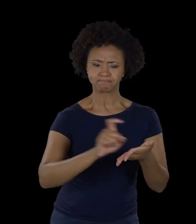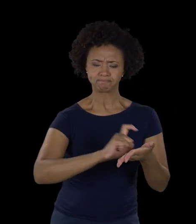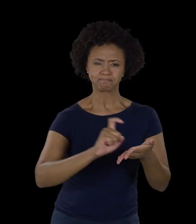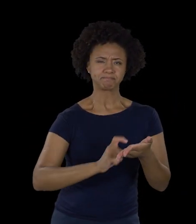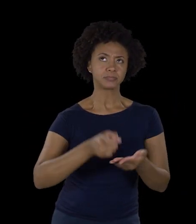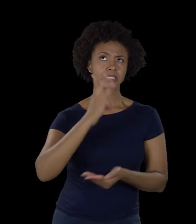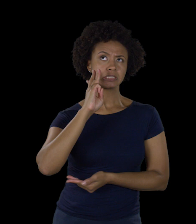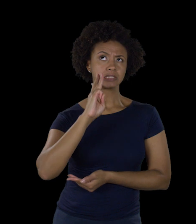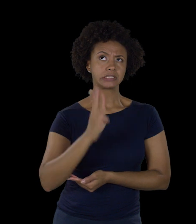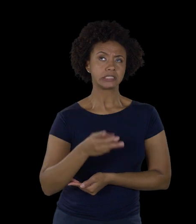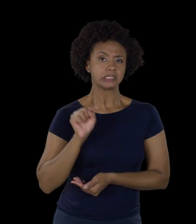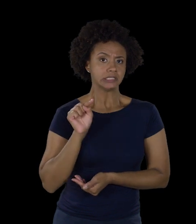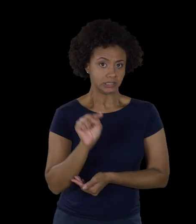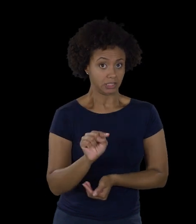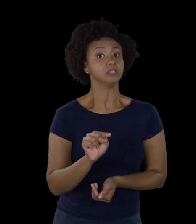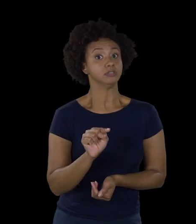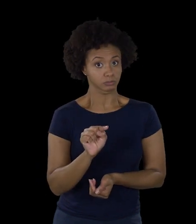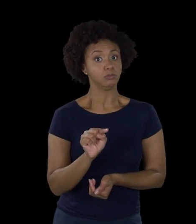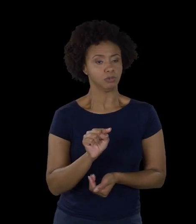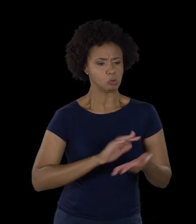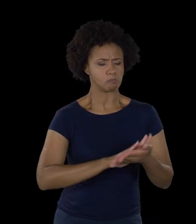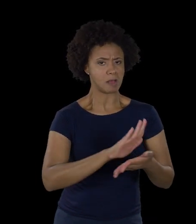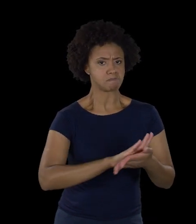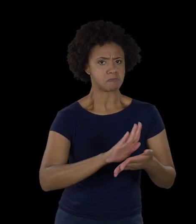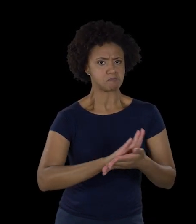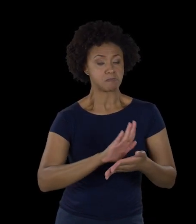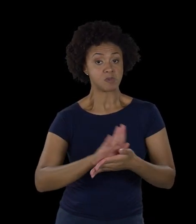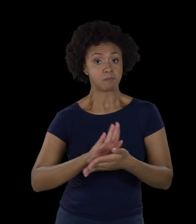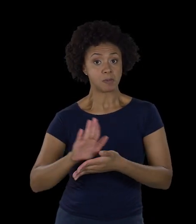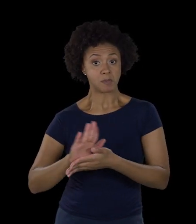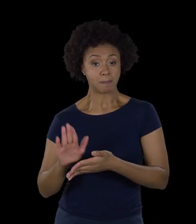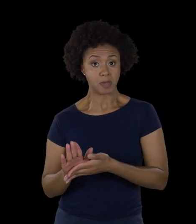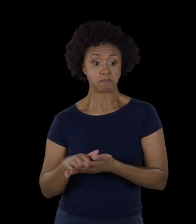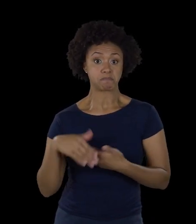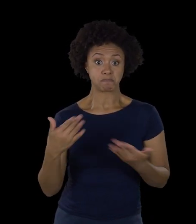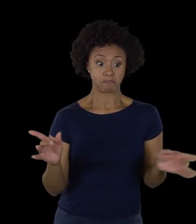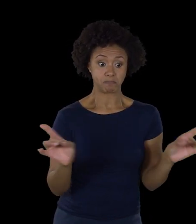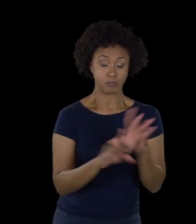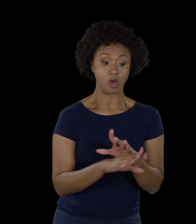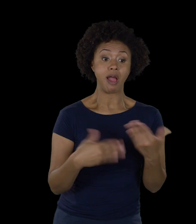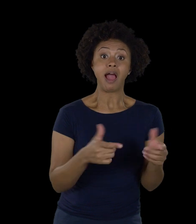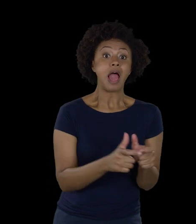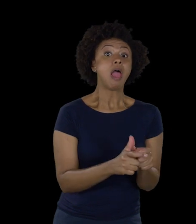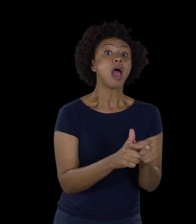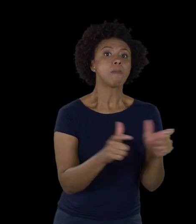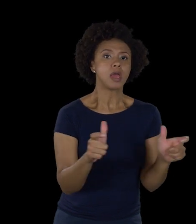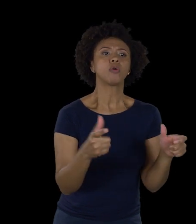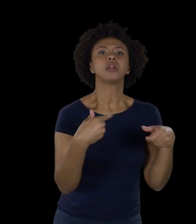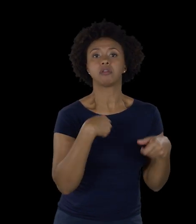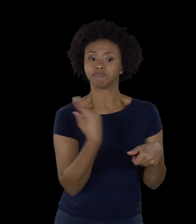3.000 exemplares impressos pelo projeto cultural, e grande parte dessa tiragem foi enviada gratuitamente